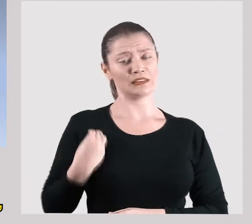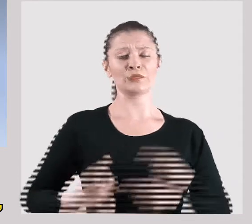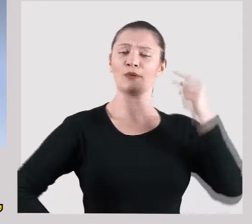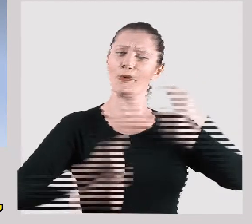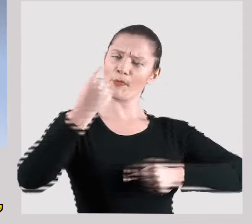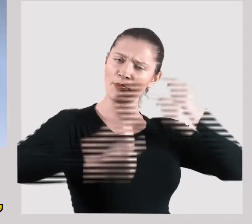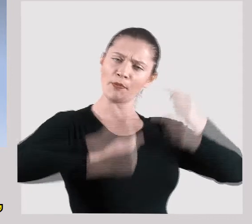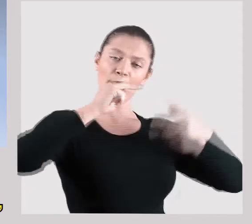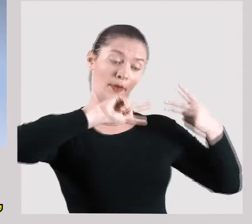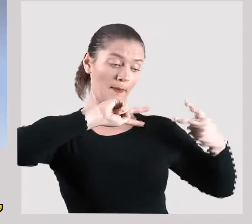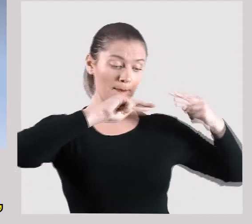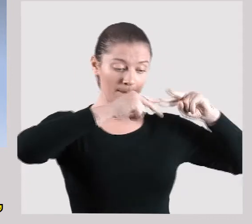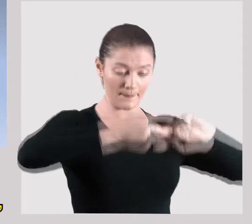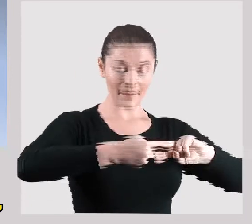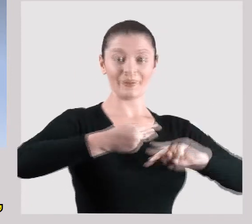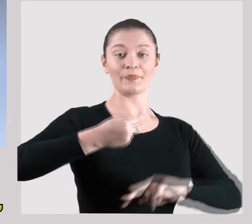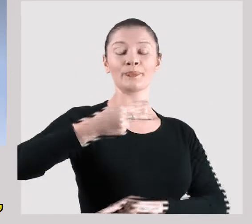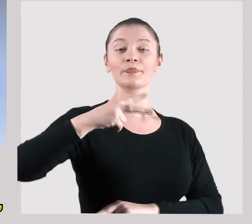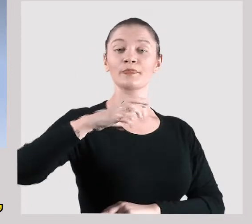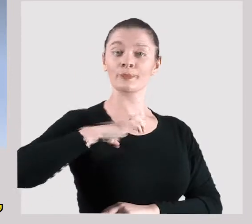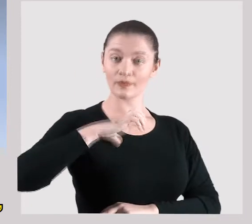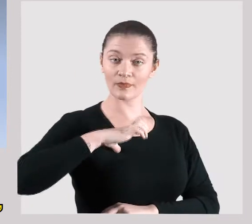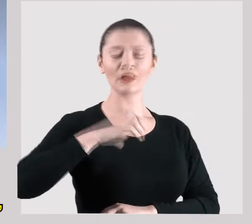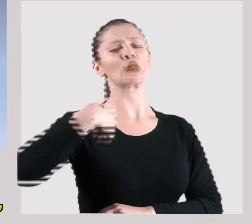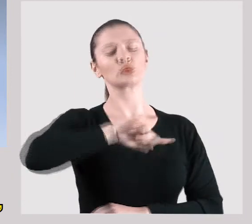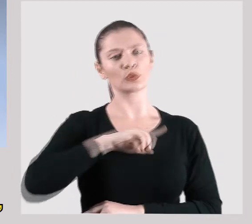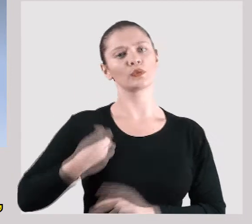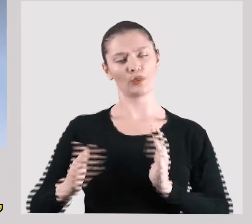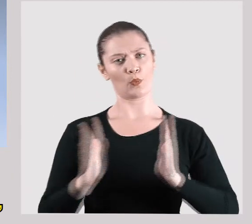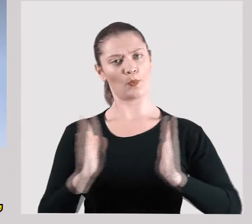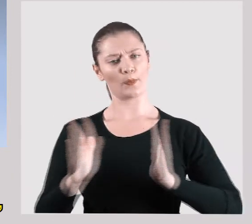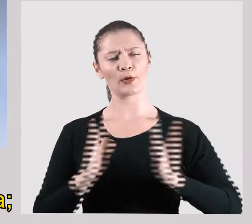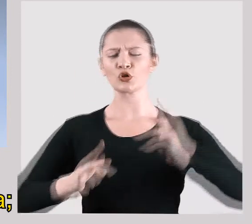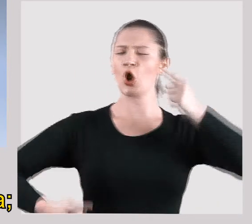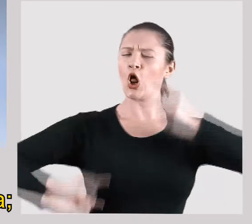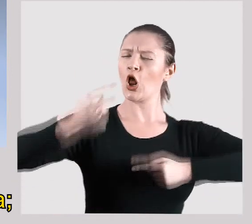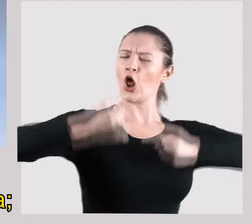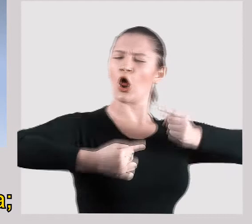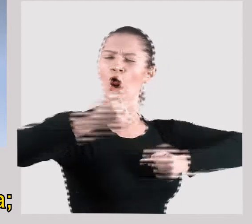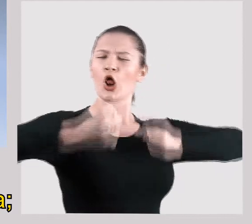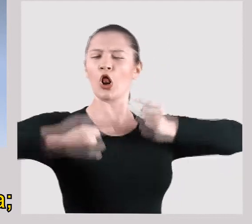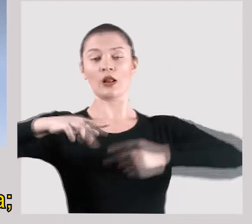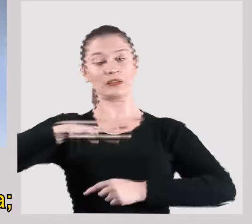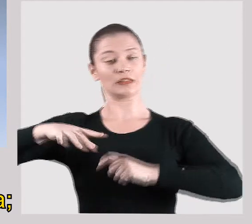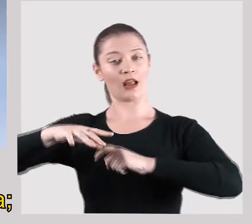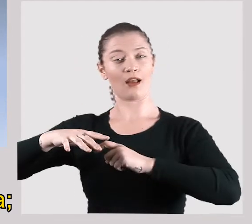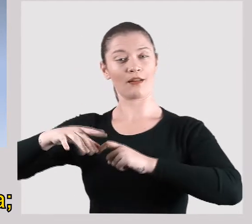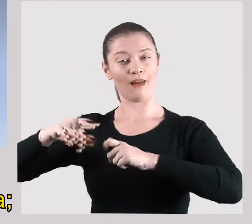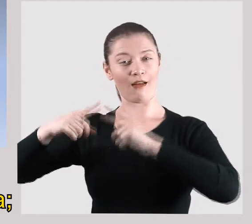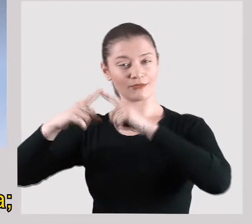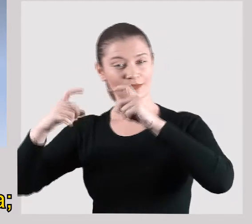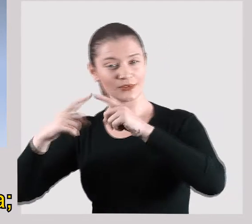vive num período de muito debate na área científica, então debates